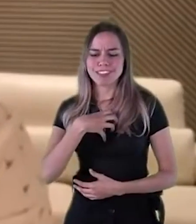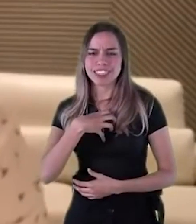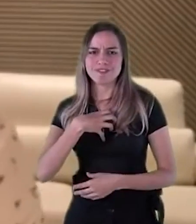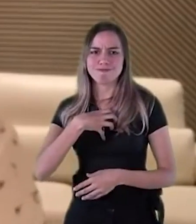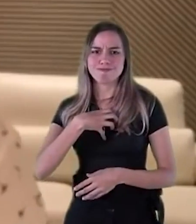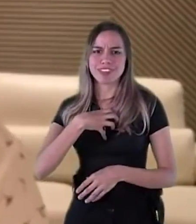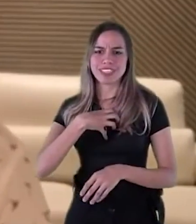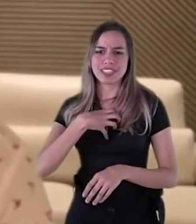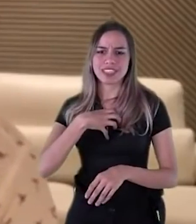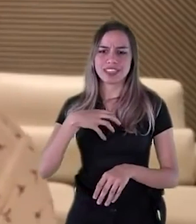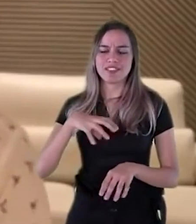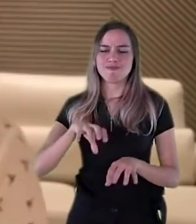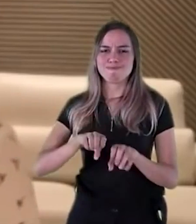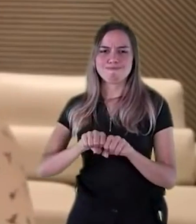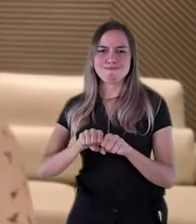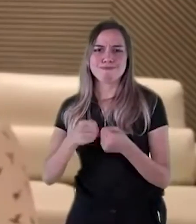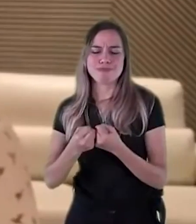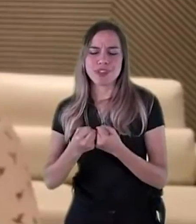ser filho de alguém,